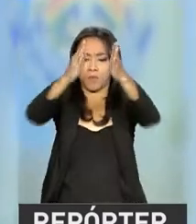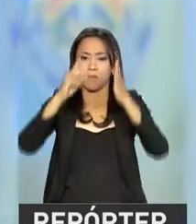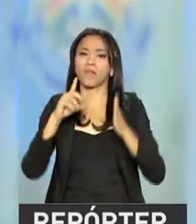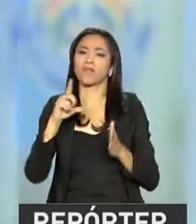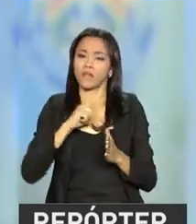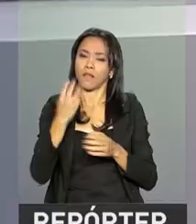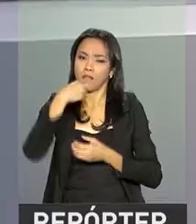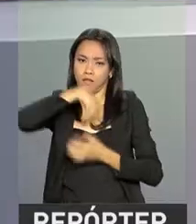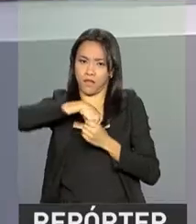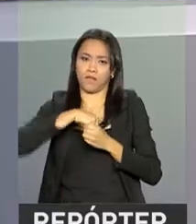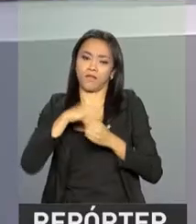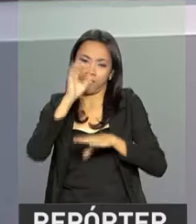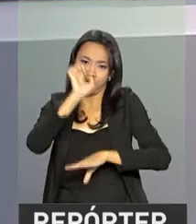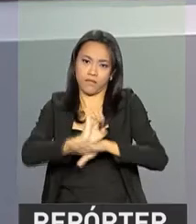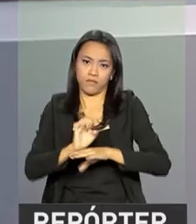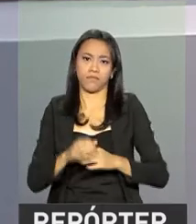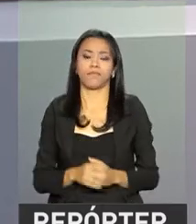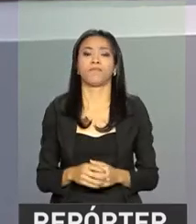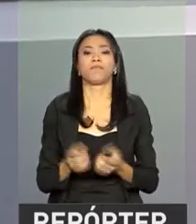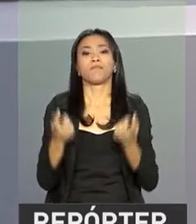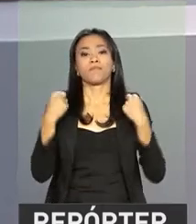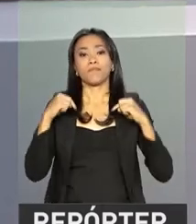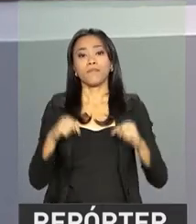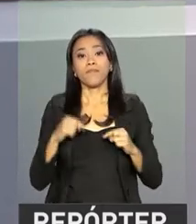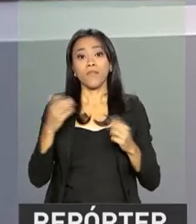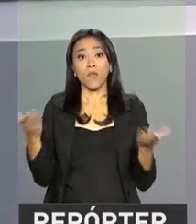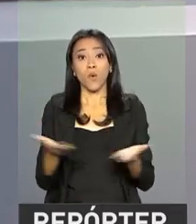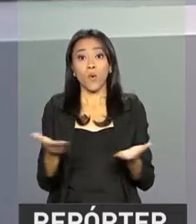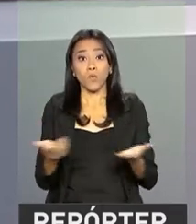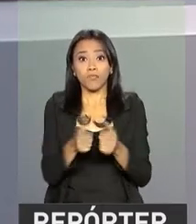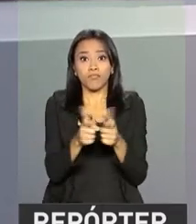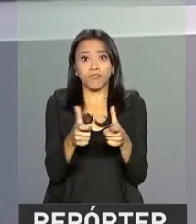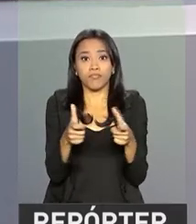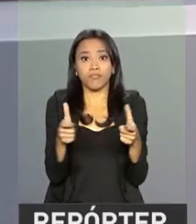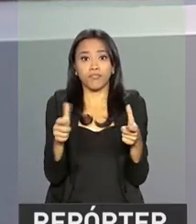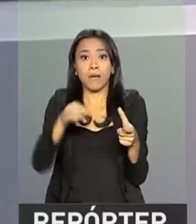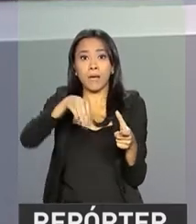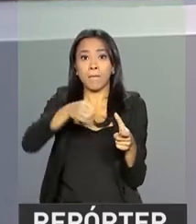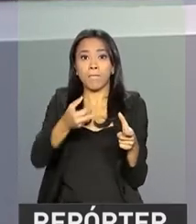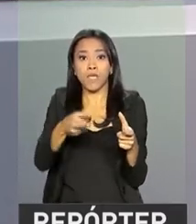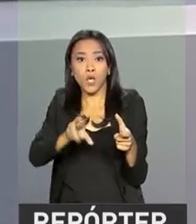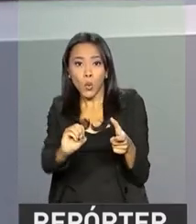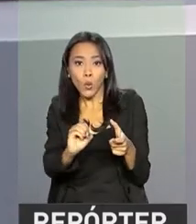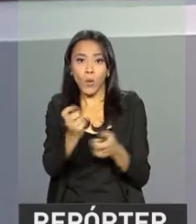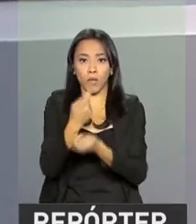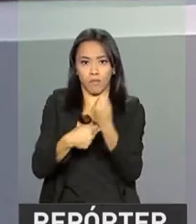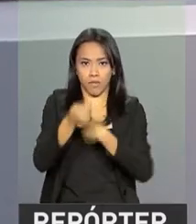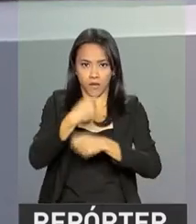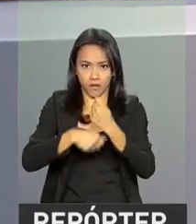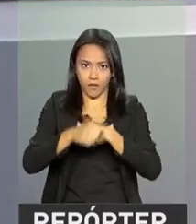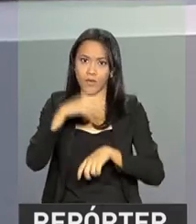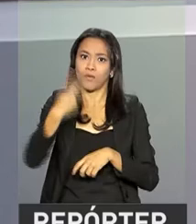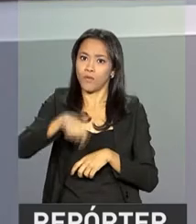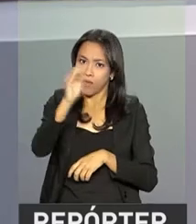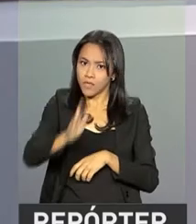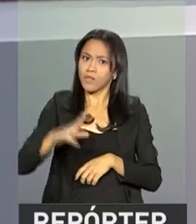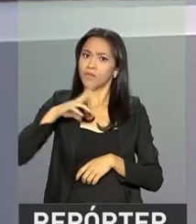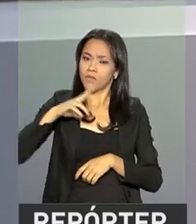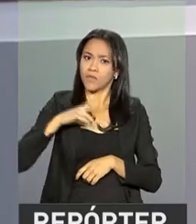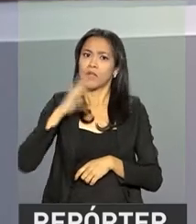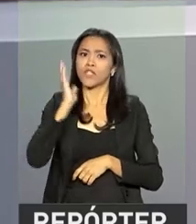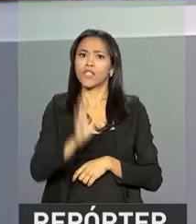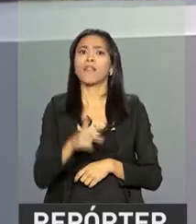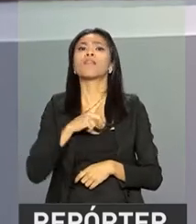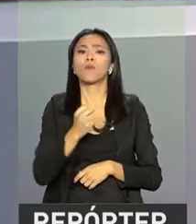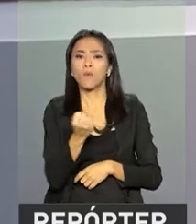do município cresce o número de microempreendedores individuais no brasil o país já conta com mais de